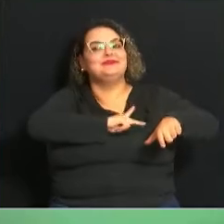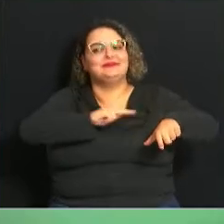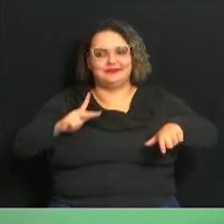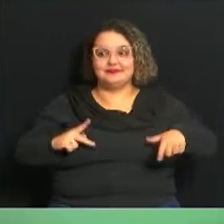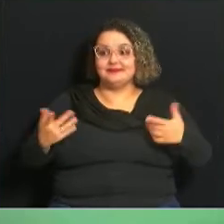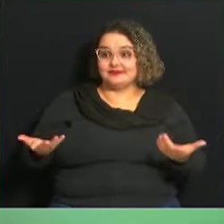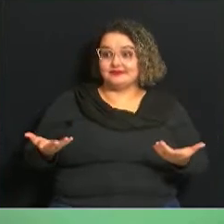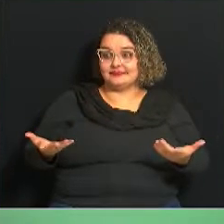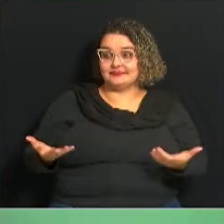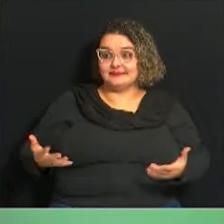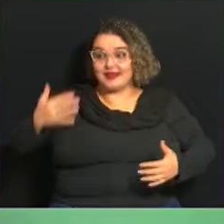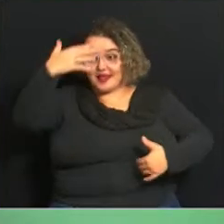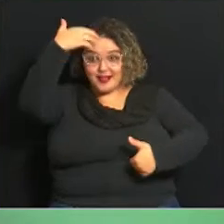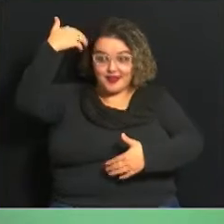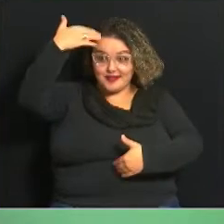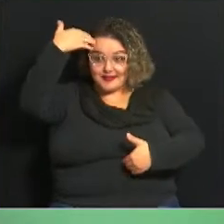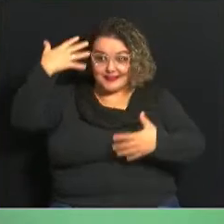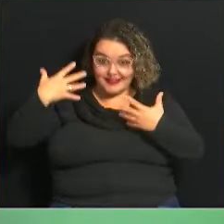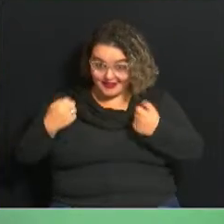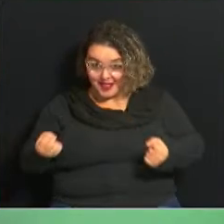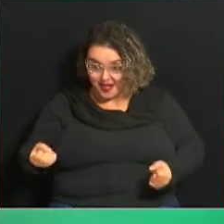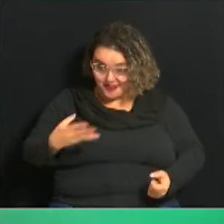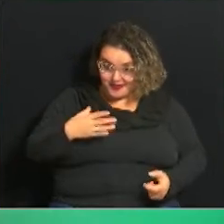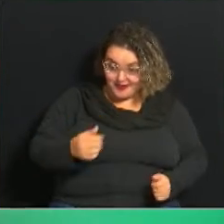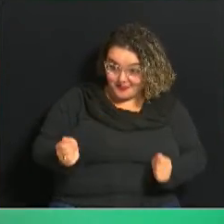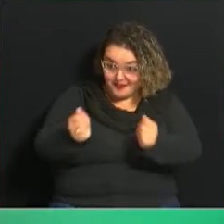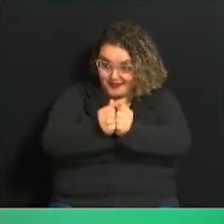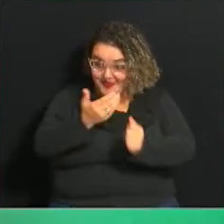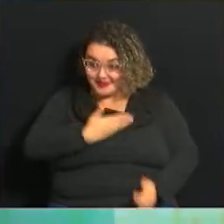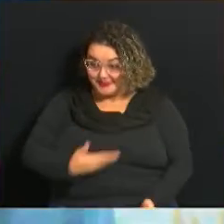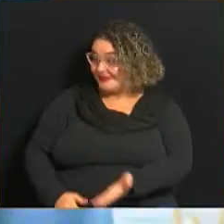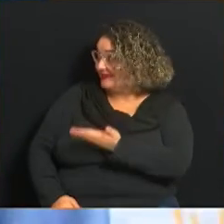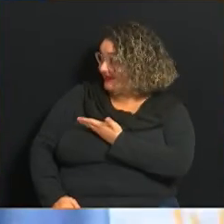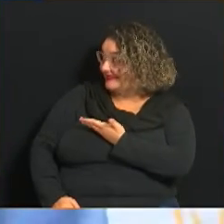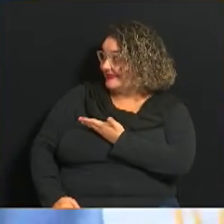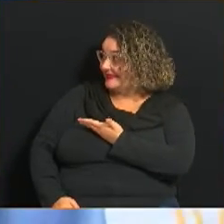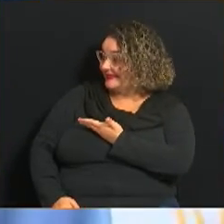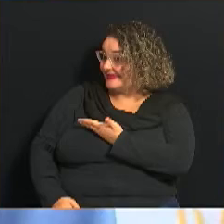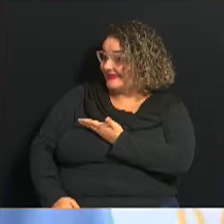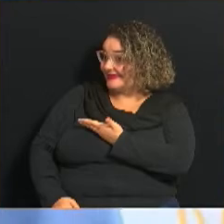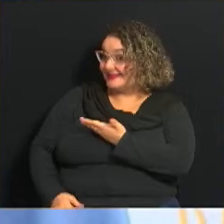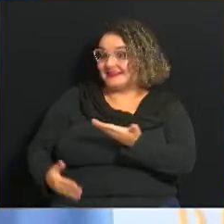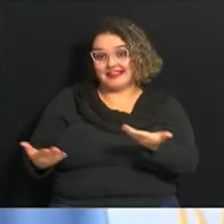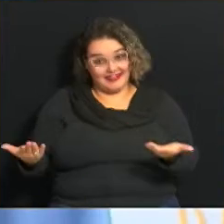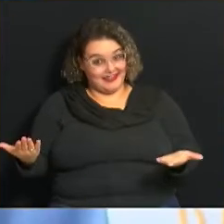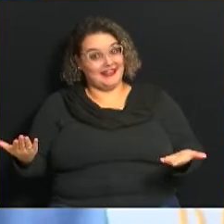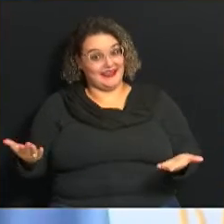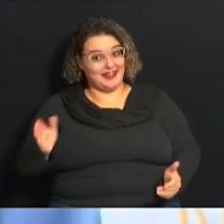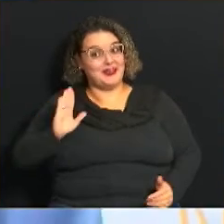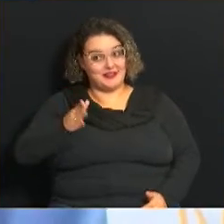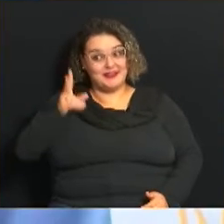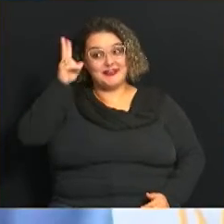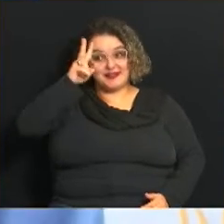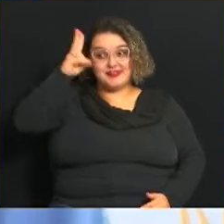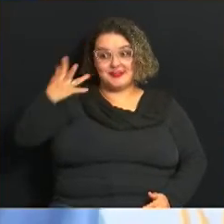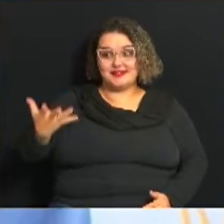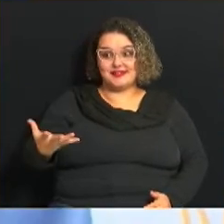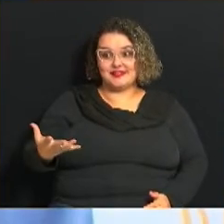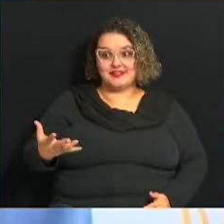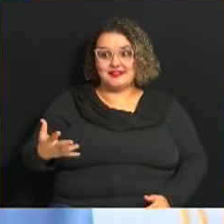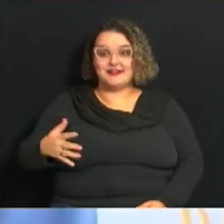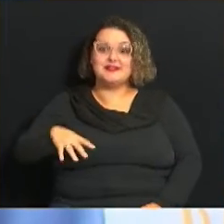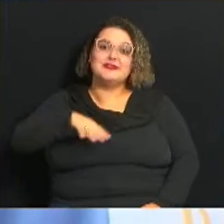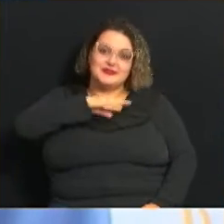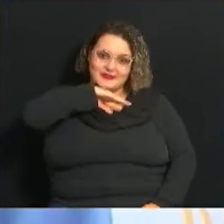que a macaca vai ganhar um novo companheiro? Então, a gente já tem a história do nosso animal, né? Nosso